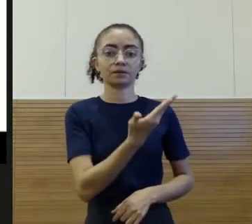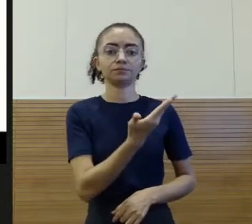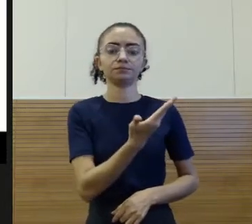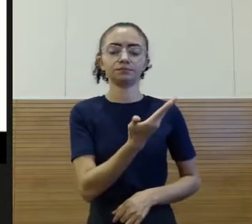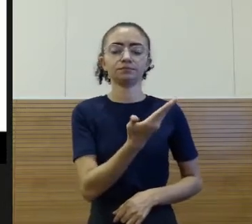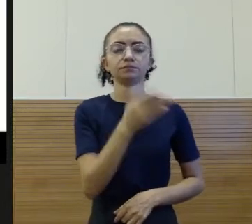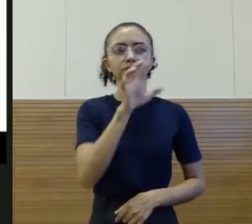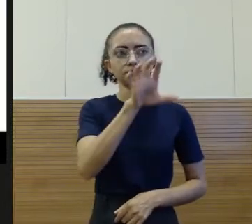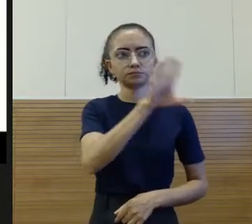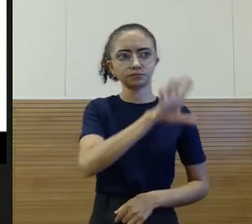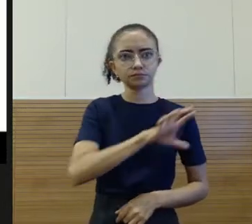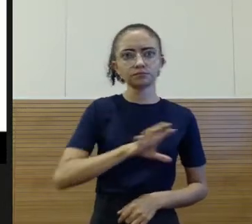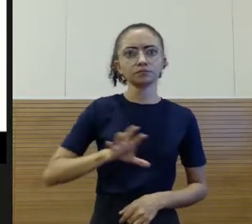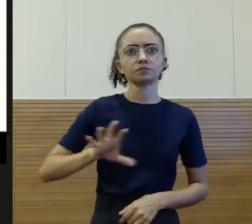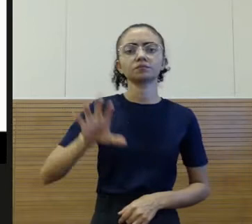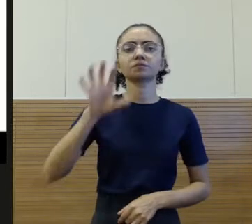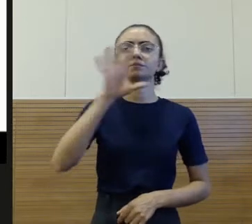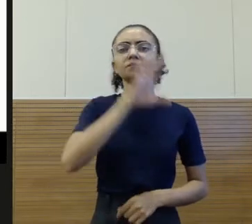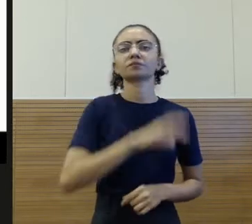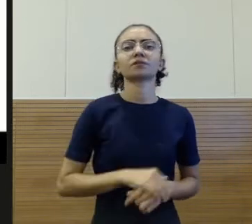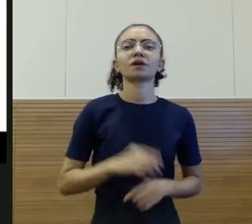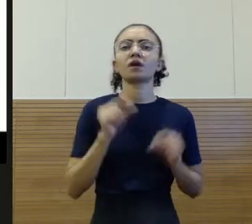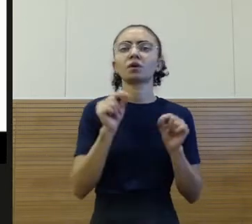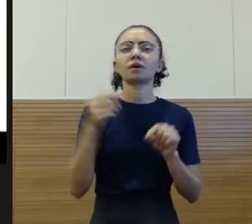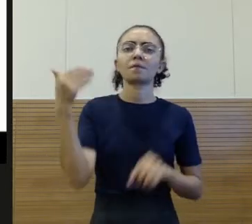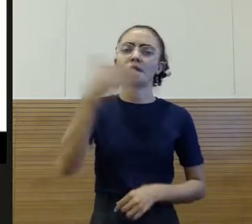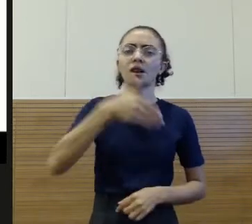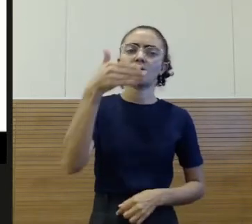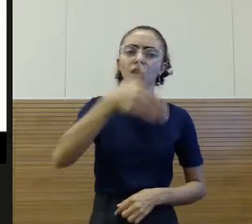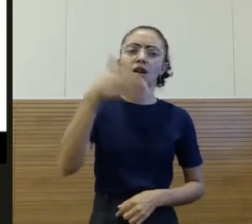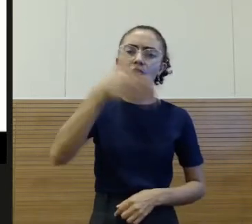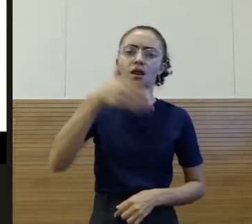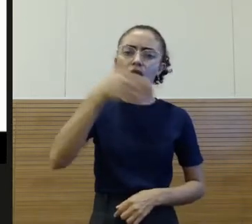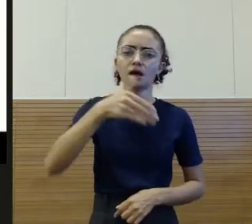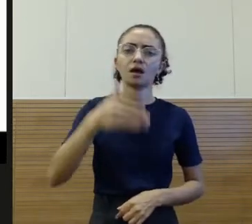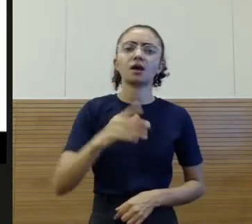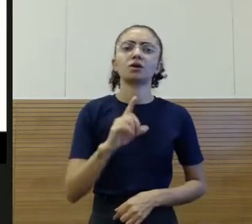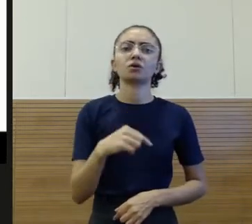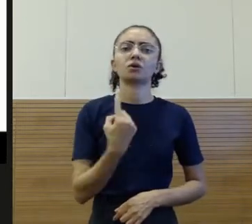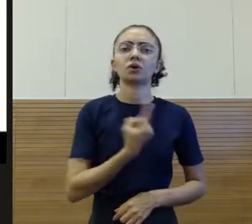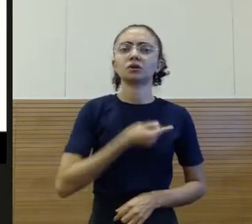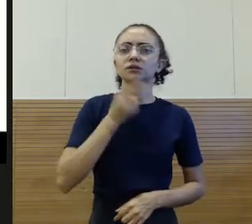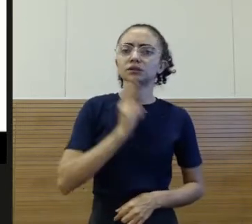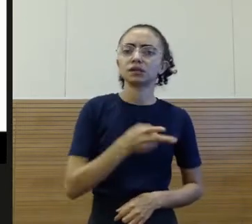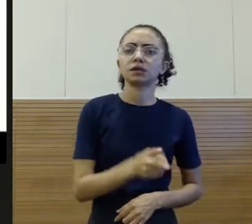como a super participativa e estamos constantemente recebendo